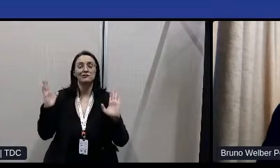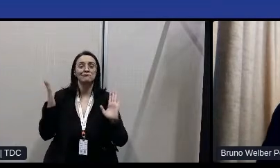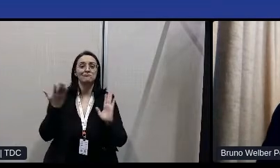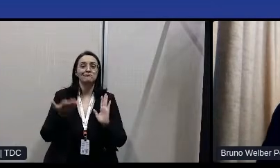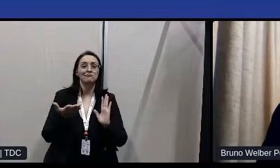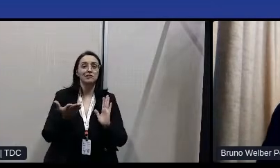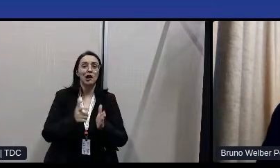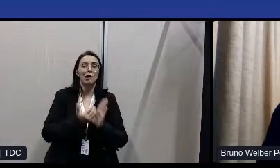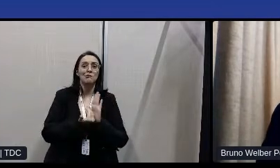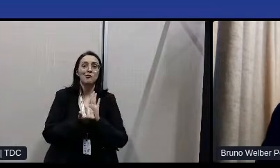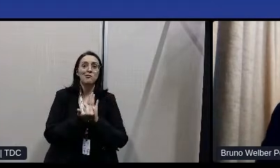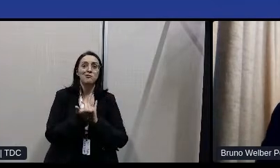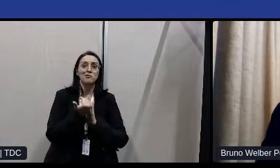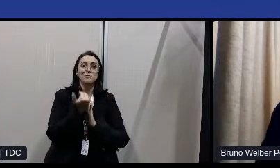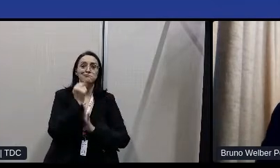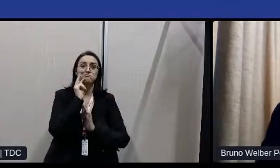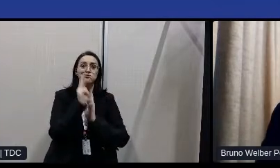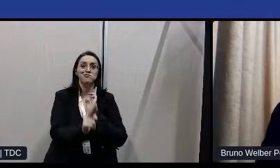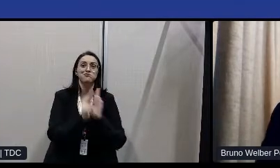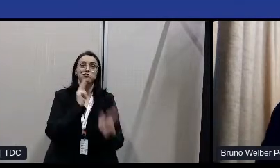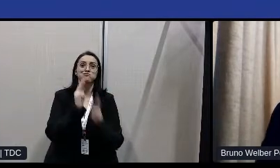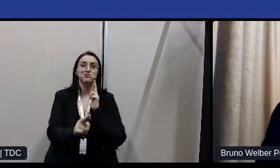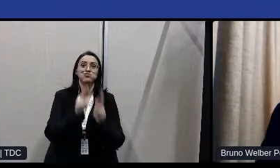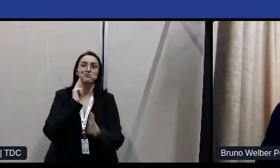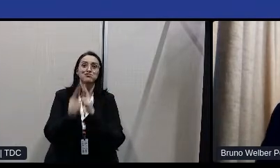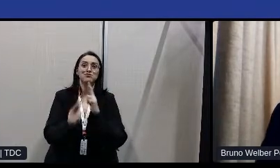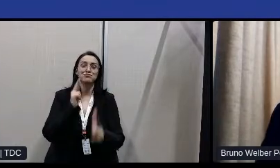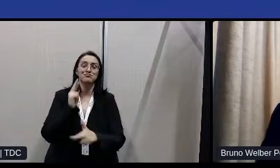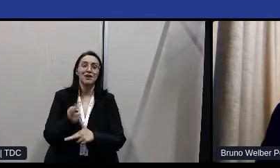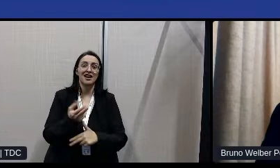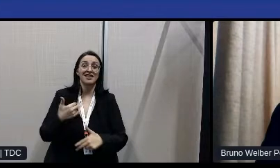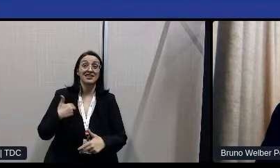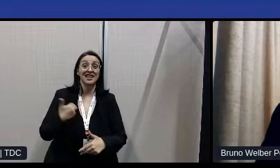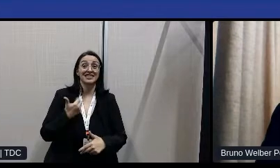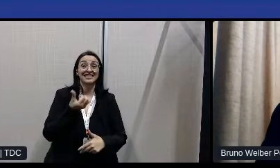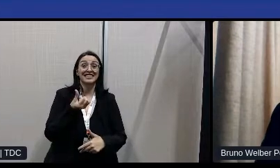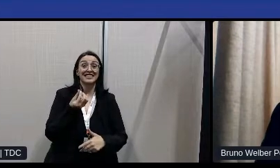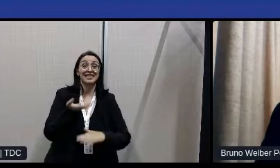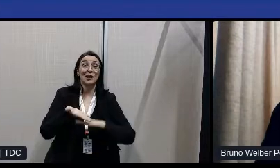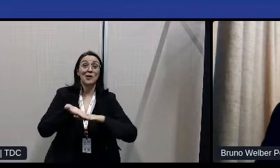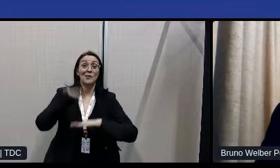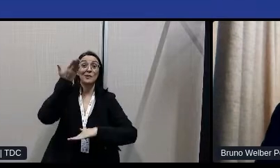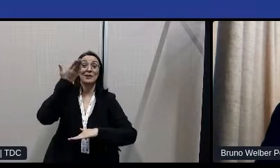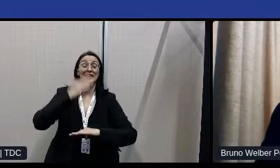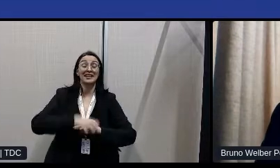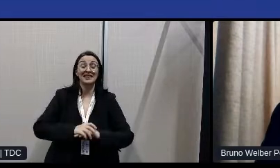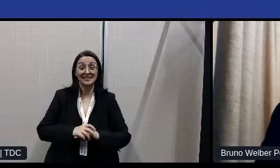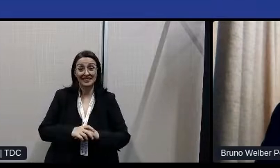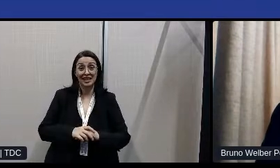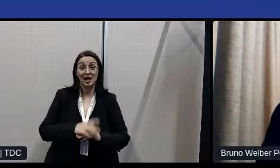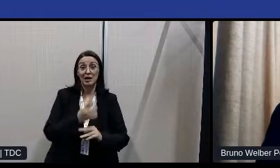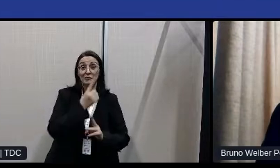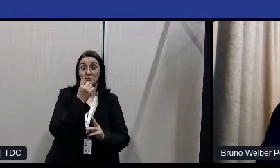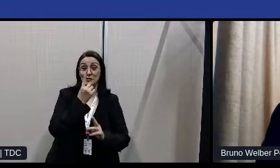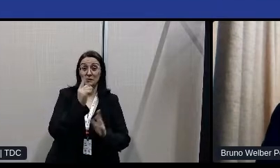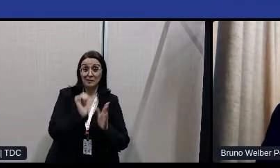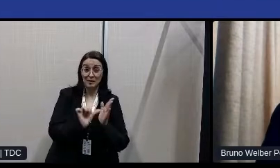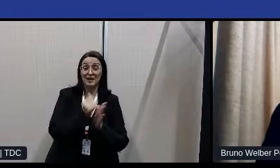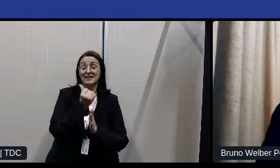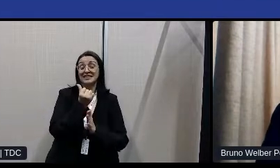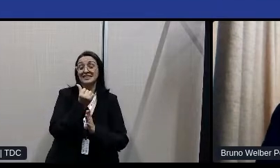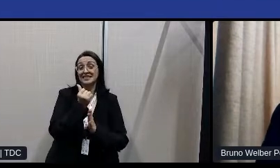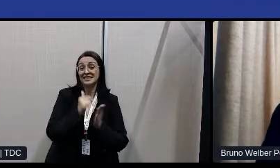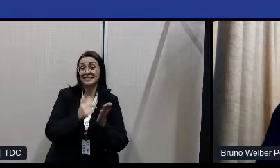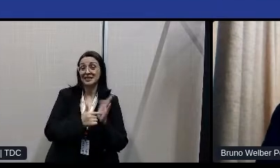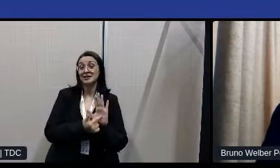usuários respondentes, com mais de 60 anos. Ou seja, na segunda, desculpa, a gente